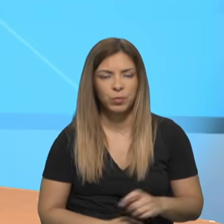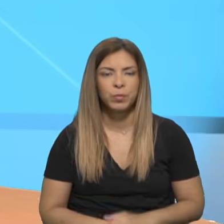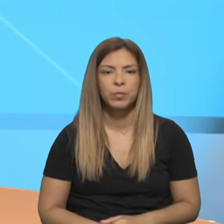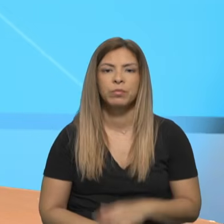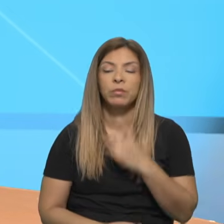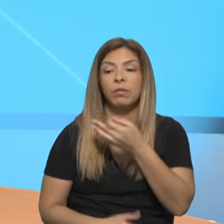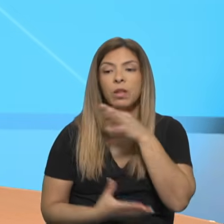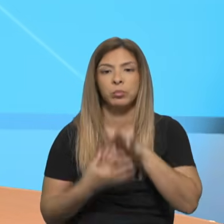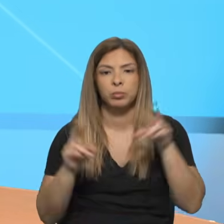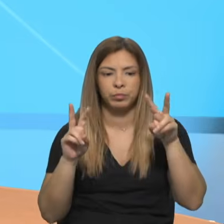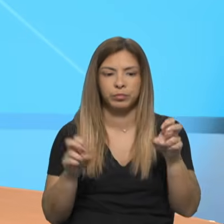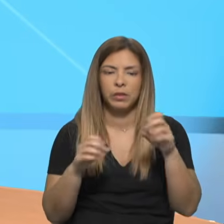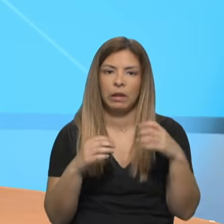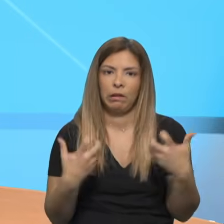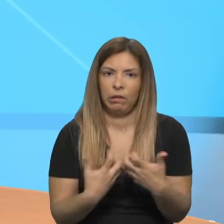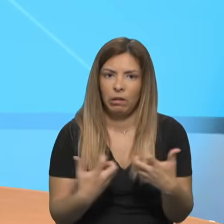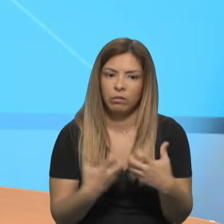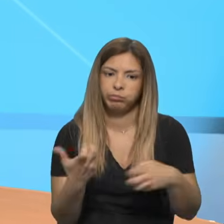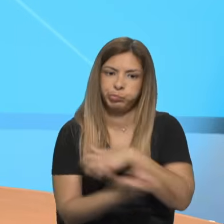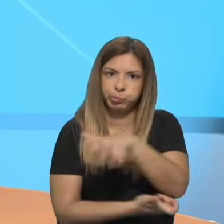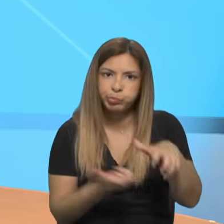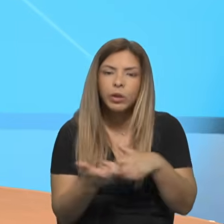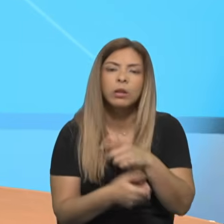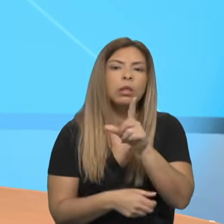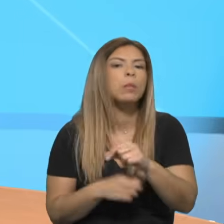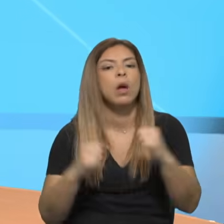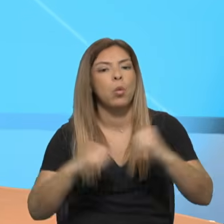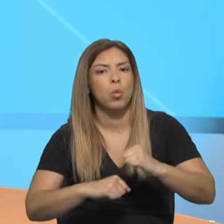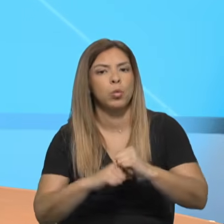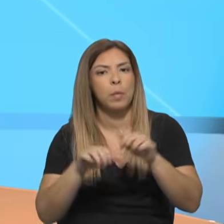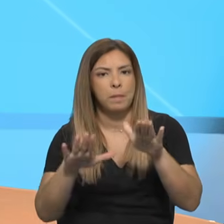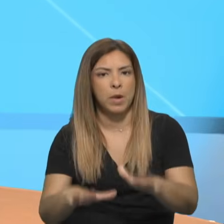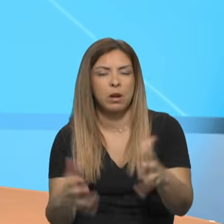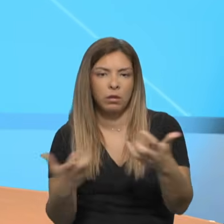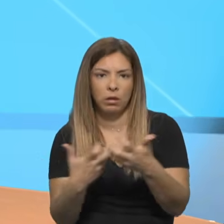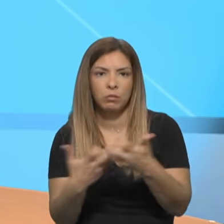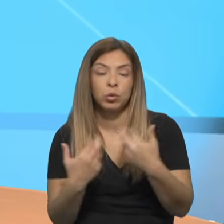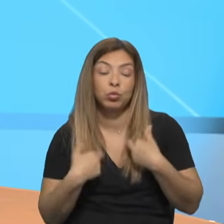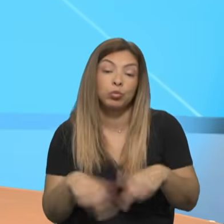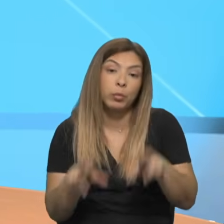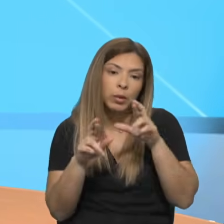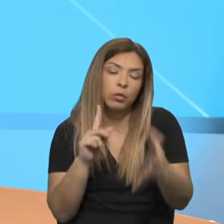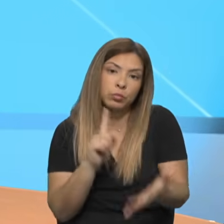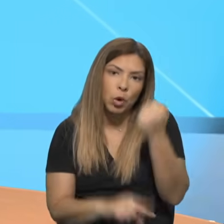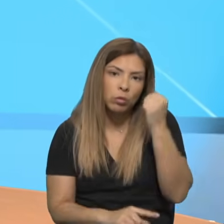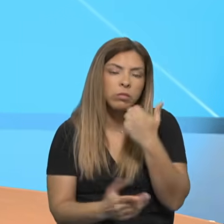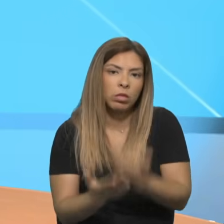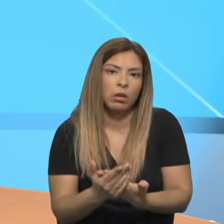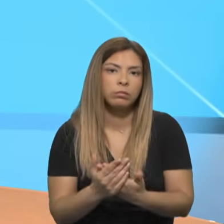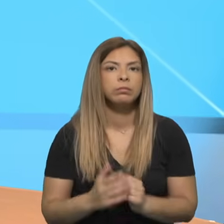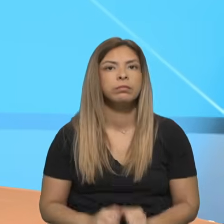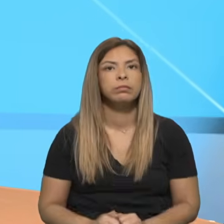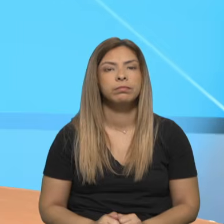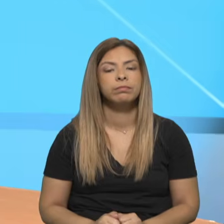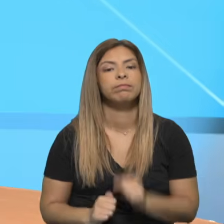de conflitos e de acordos de cessar-fogo que esperemos levem à negociação entre